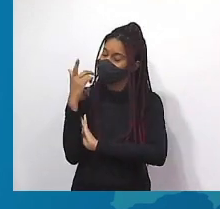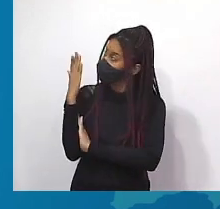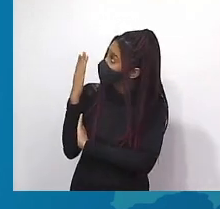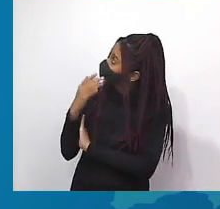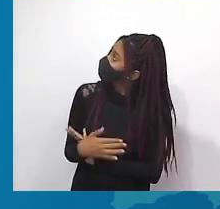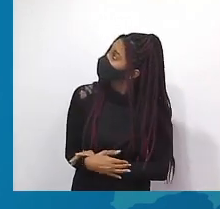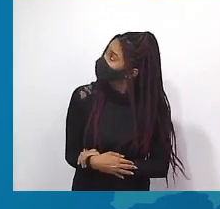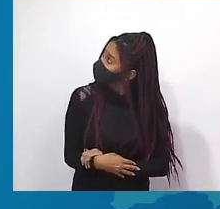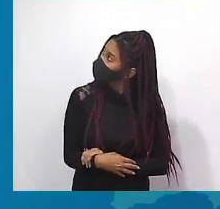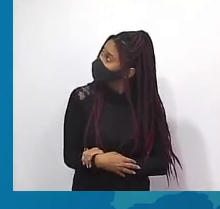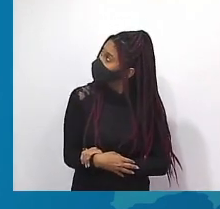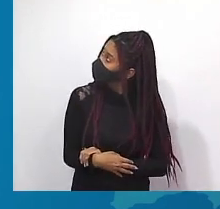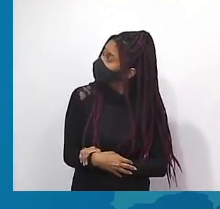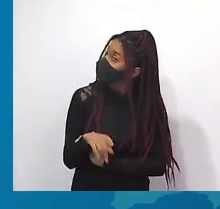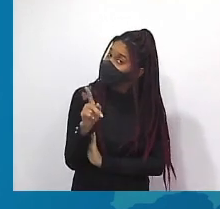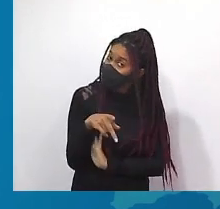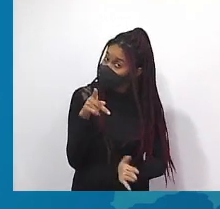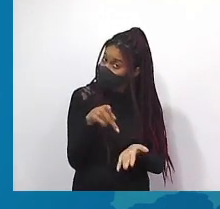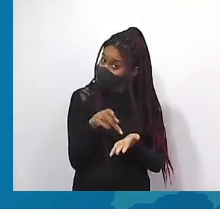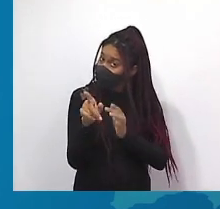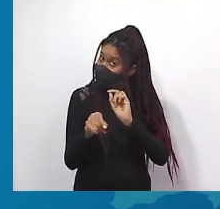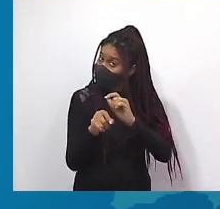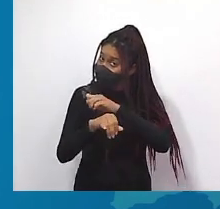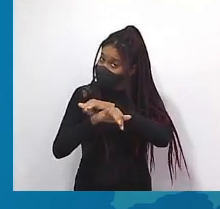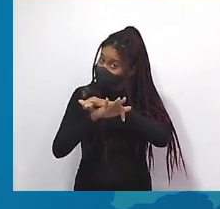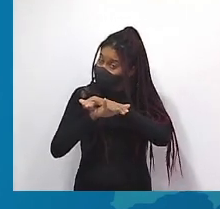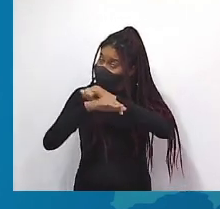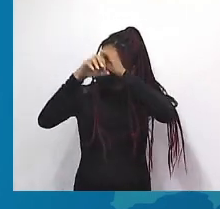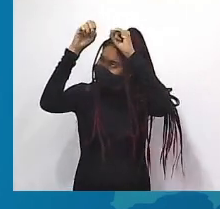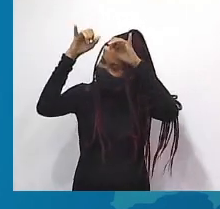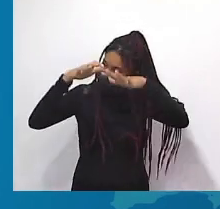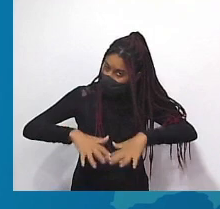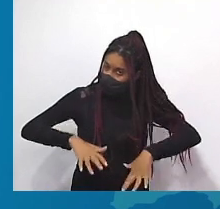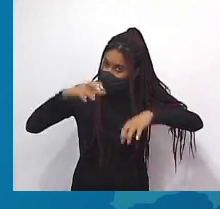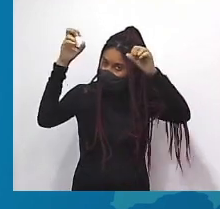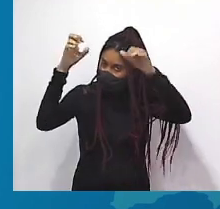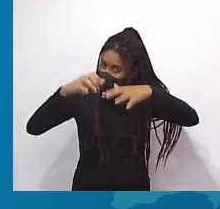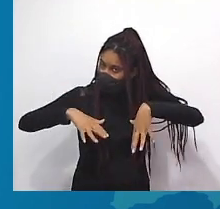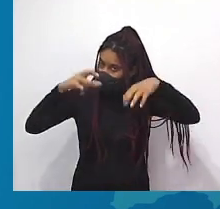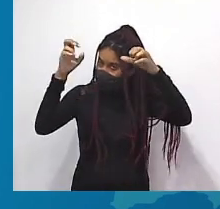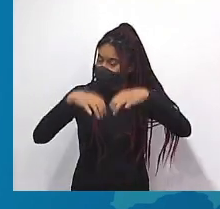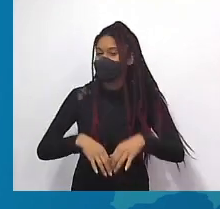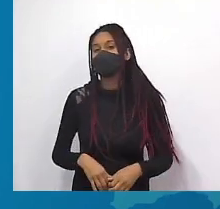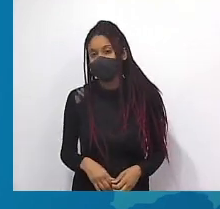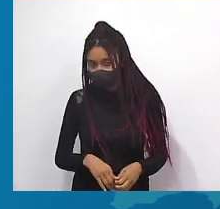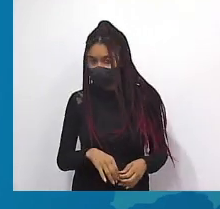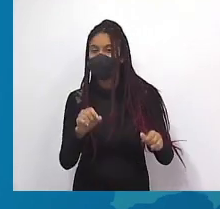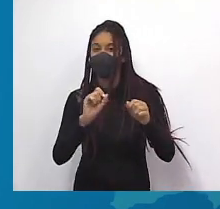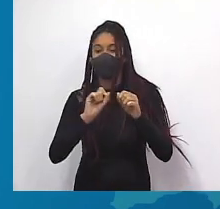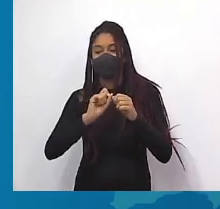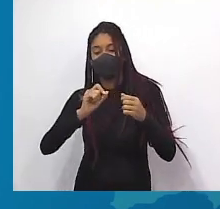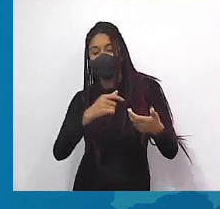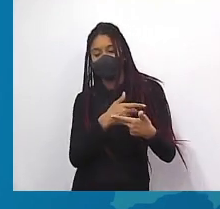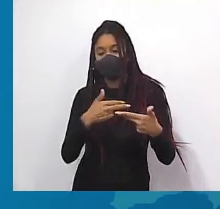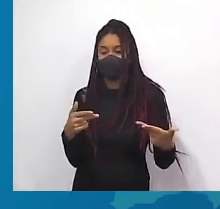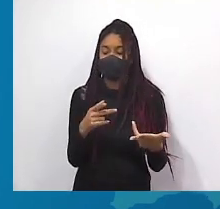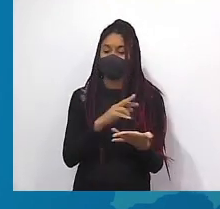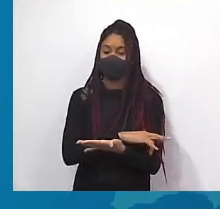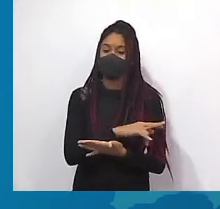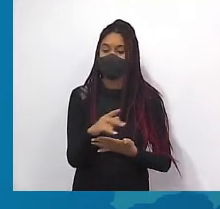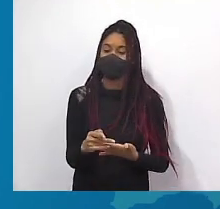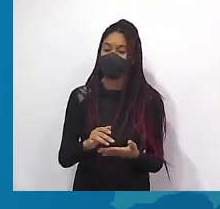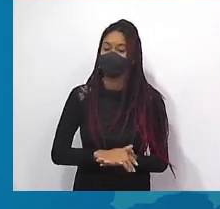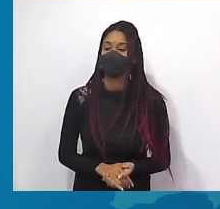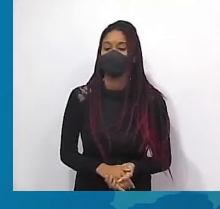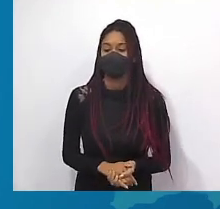ácida, gente, literalmente é chuva de ácido, né? E essa chuva ela provoca assim vários danos e vários efeitos ao meio ambiente